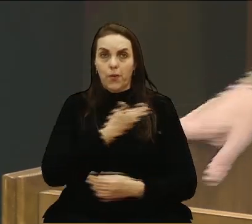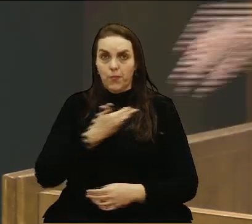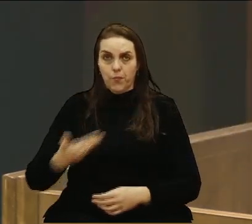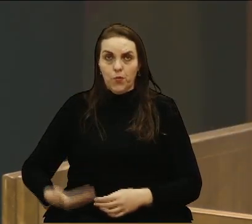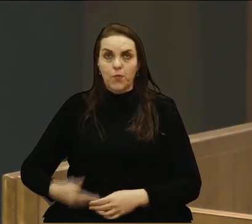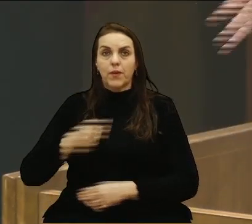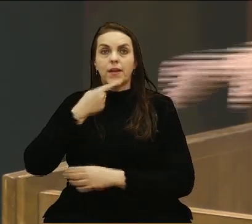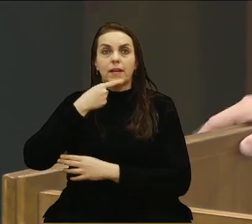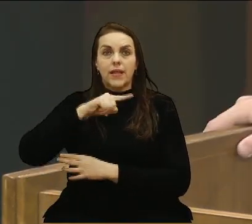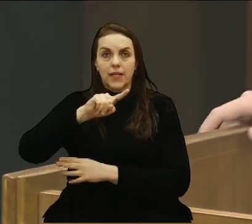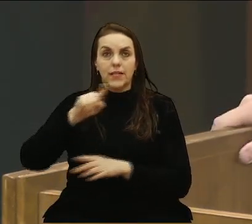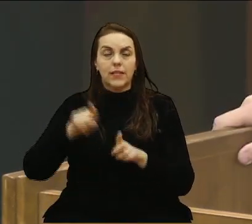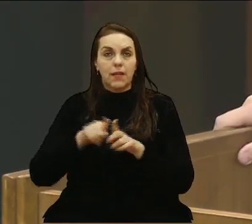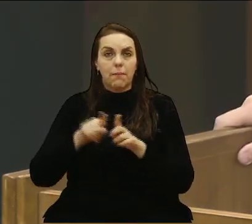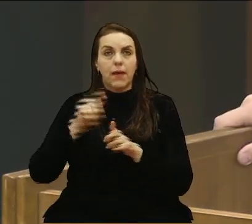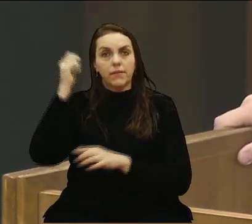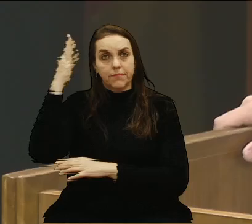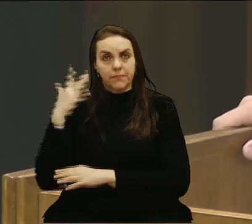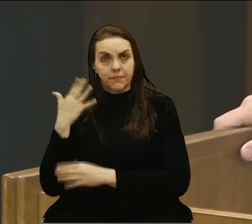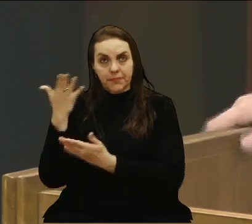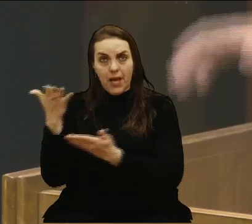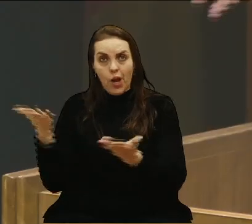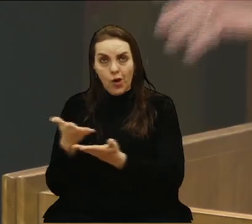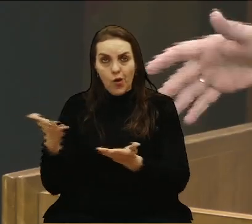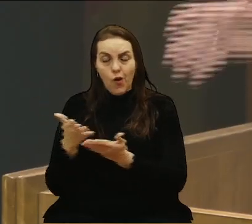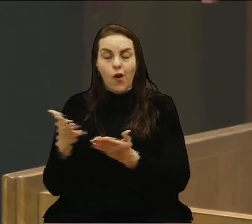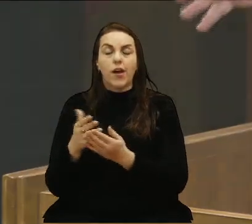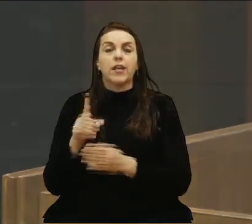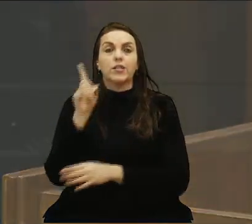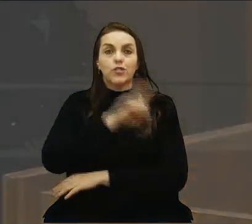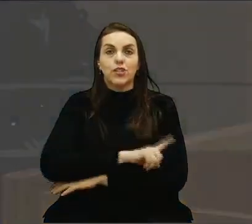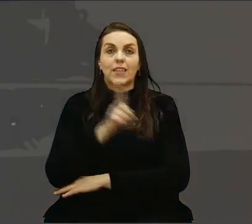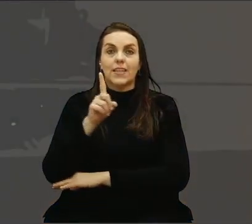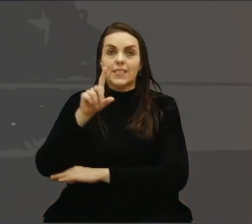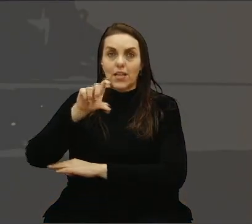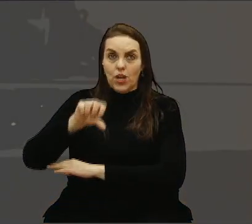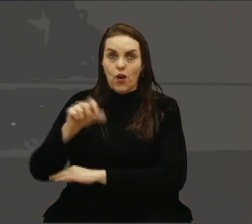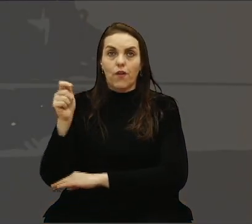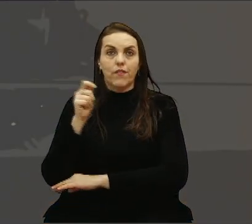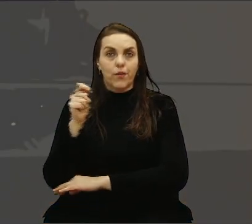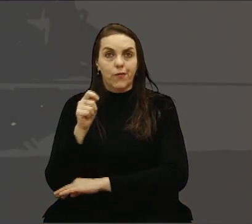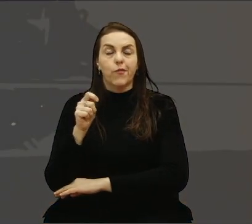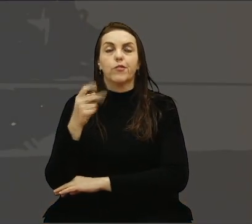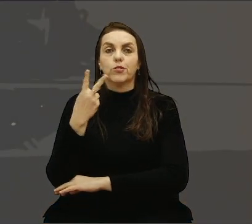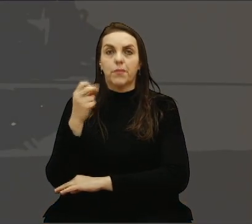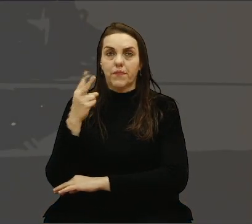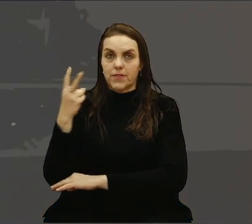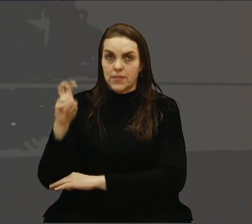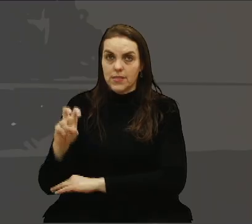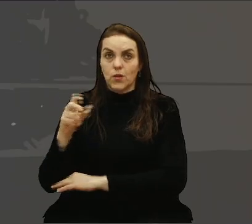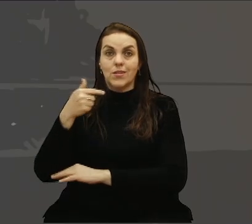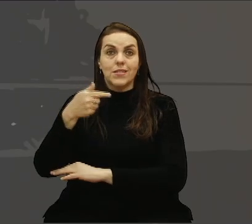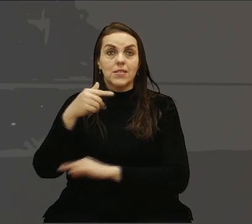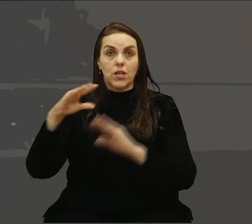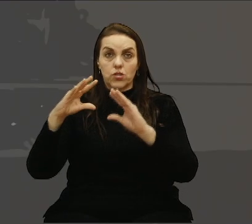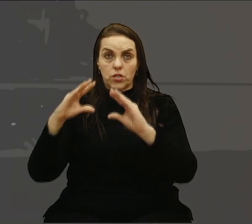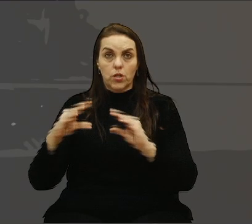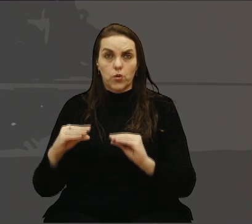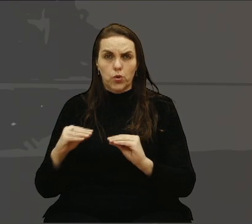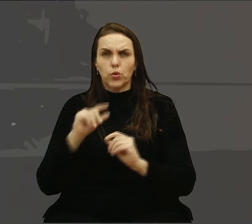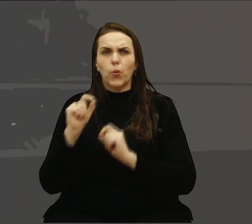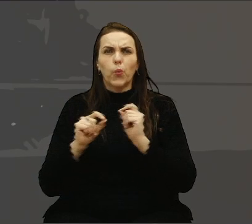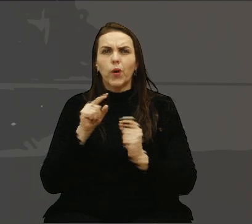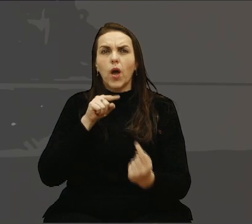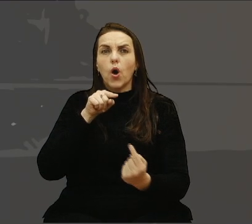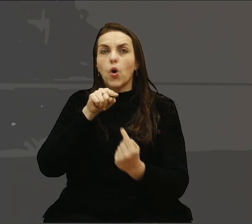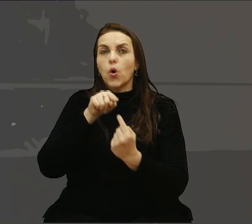Caleb, como bem tratou a senhora, nessa Casa Legislativa no dia 19 de agosto de 2025, às 7 horas da noite. Qual é o objetivo